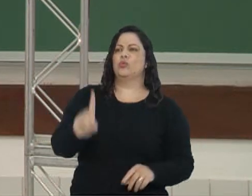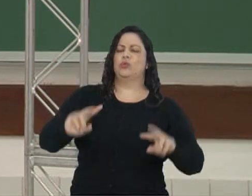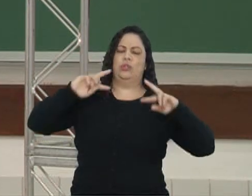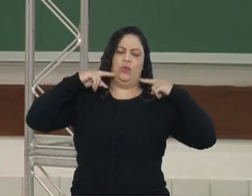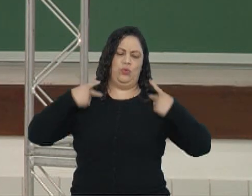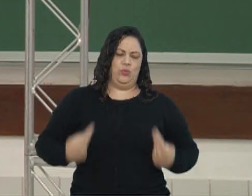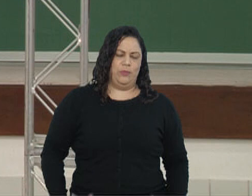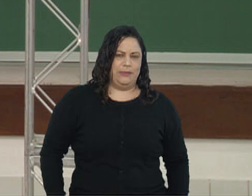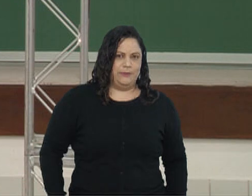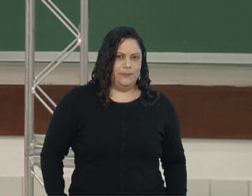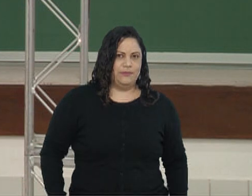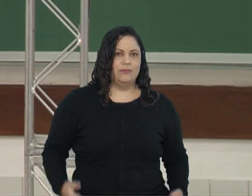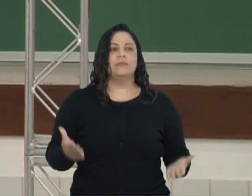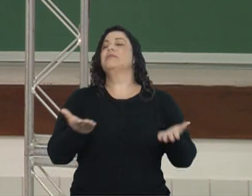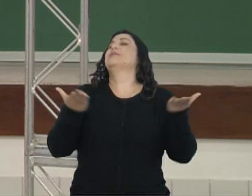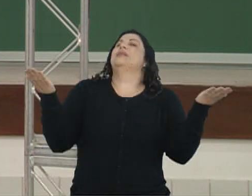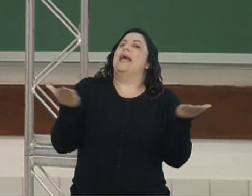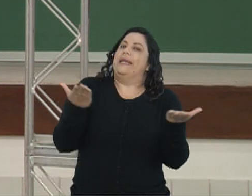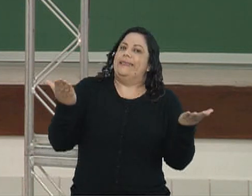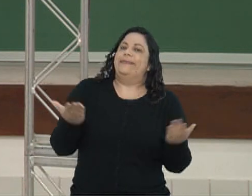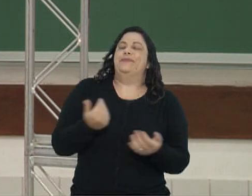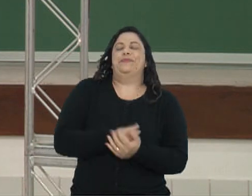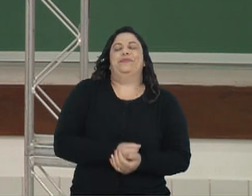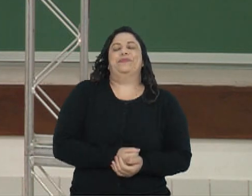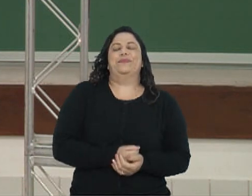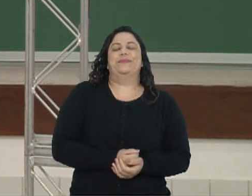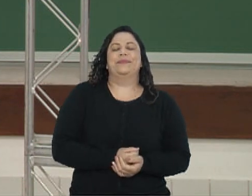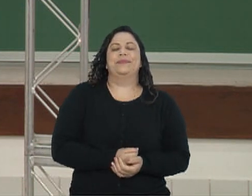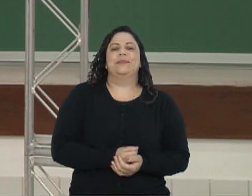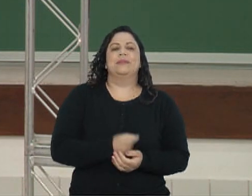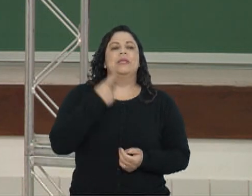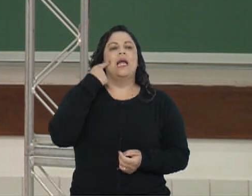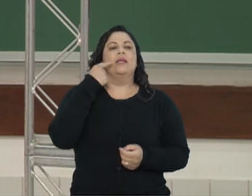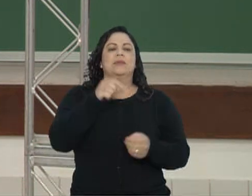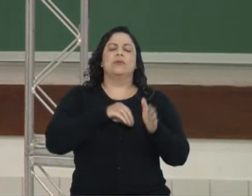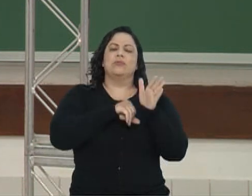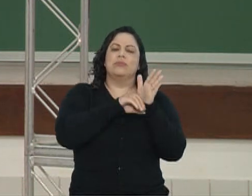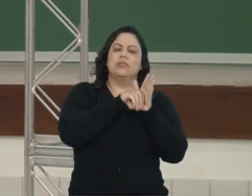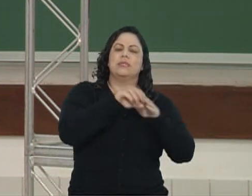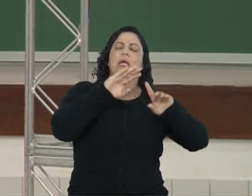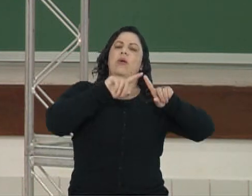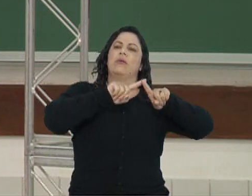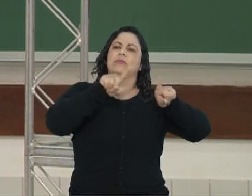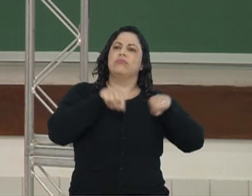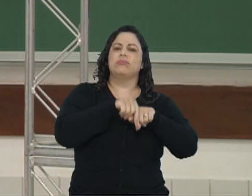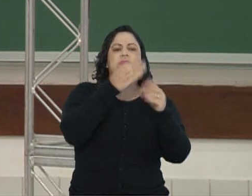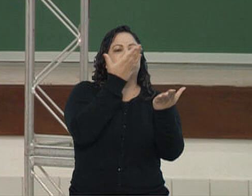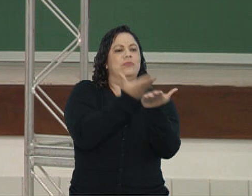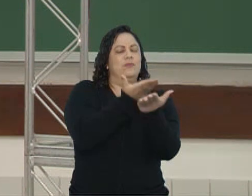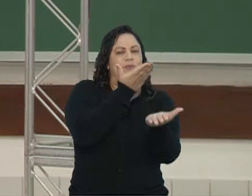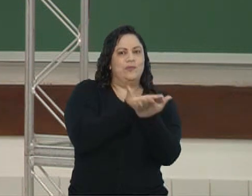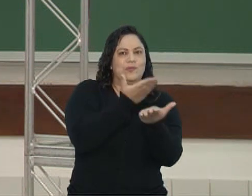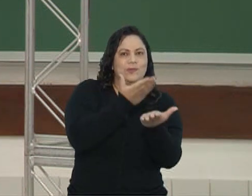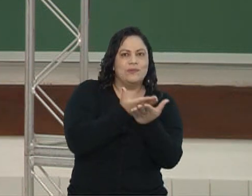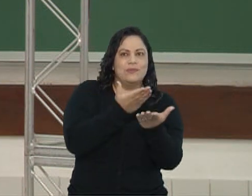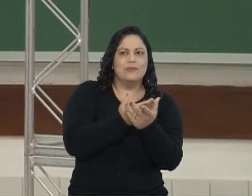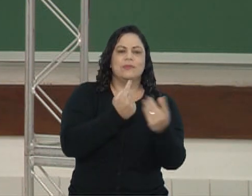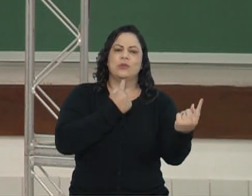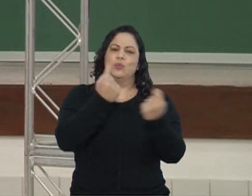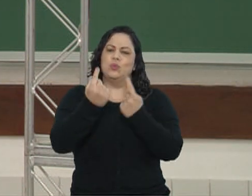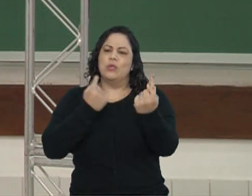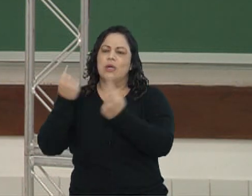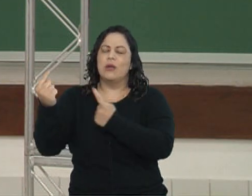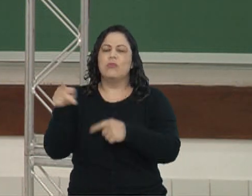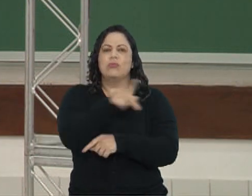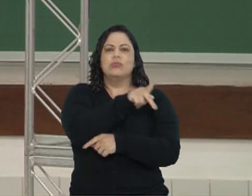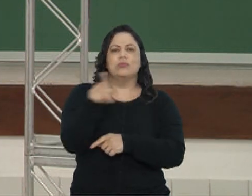alunos, acompanhem aí, né, as aulas no Classroom, né? Acompanhem também os diálogos dos